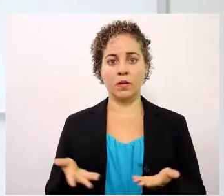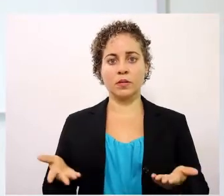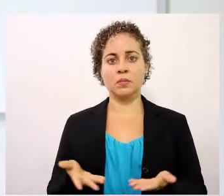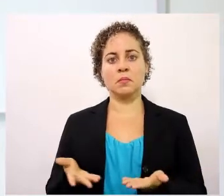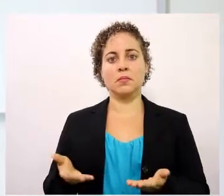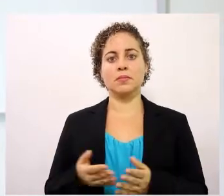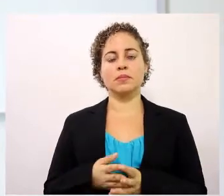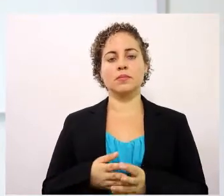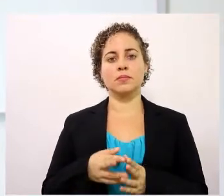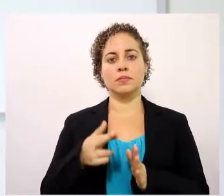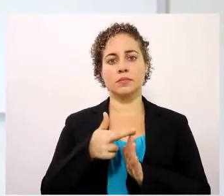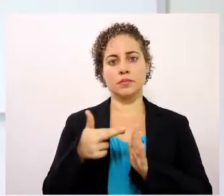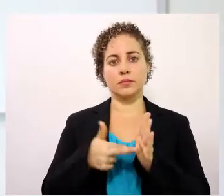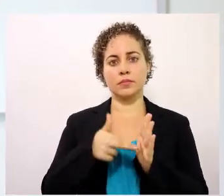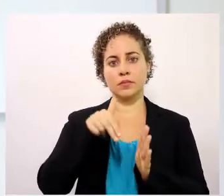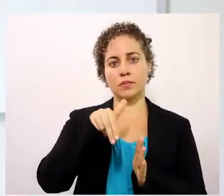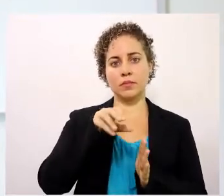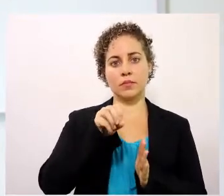Pela norma